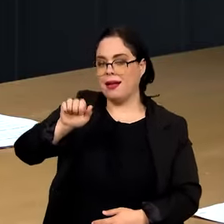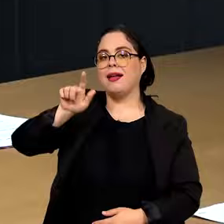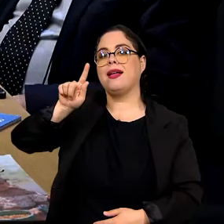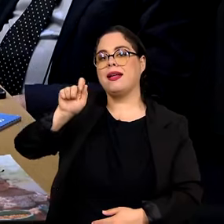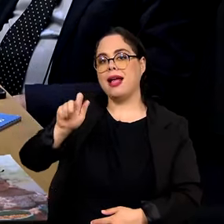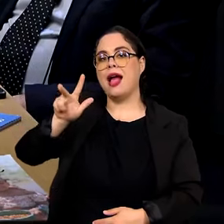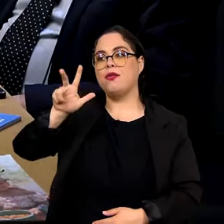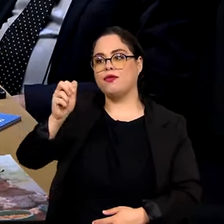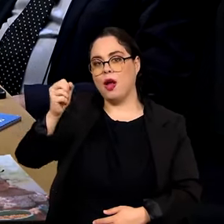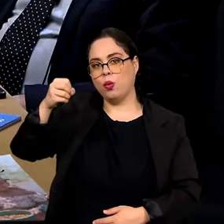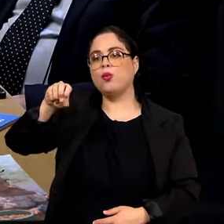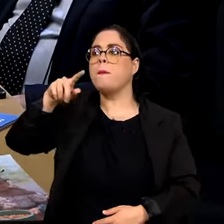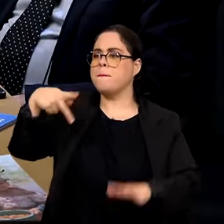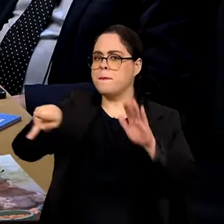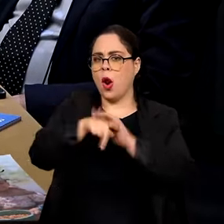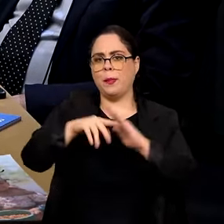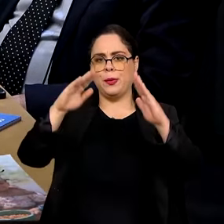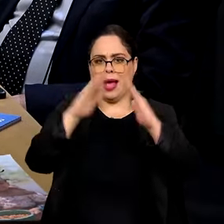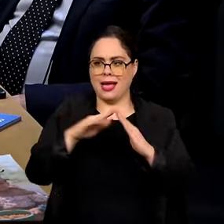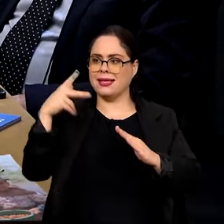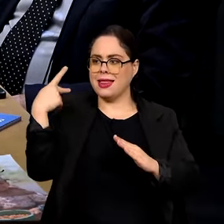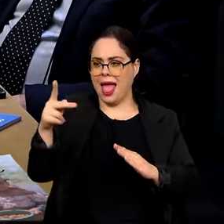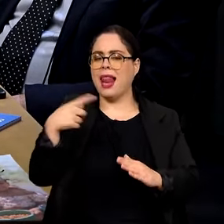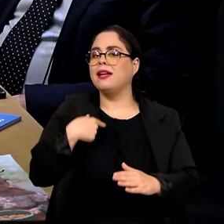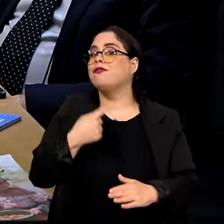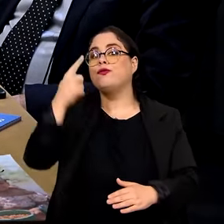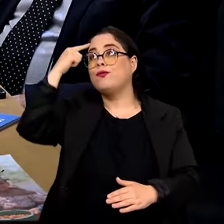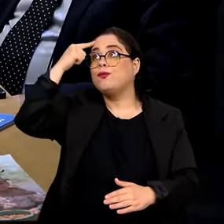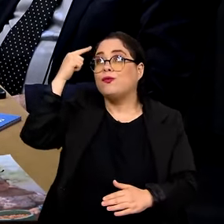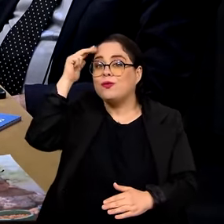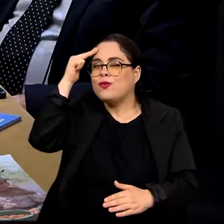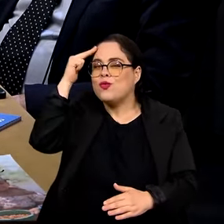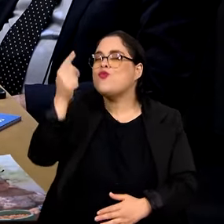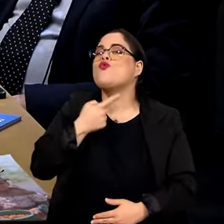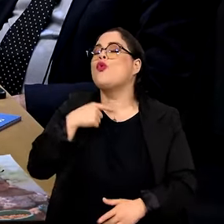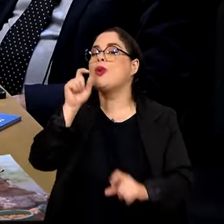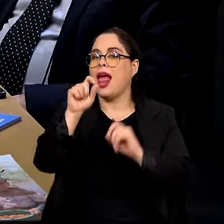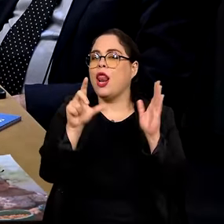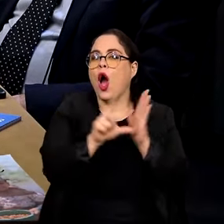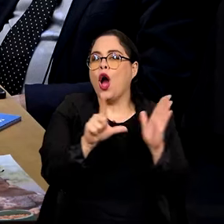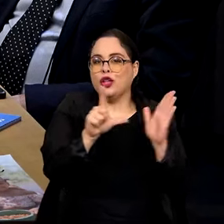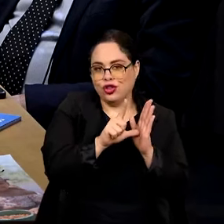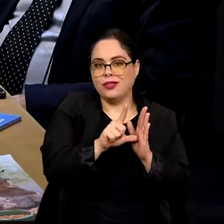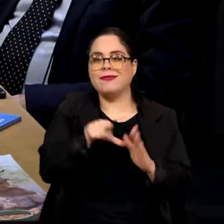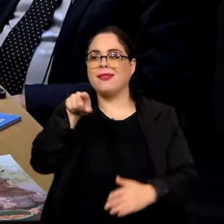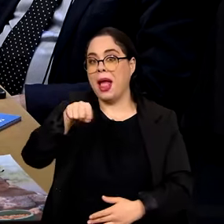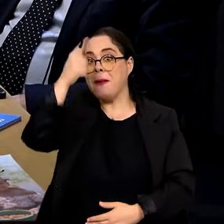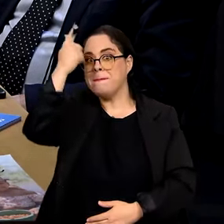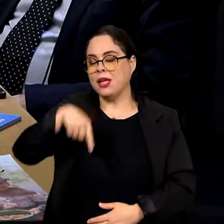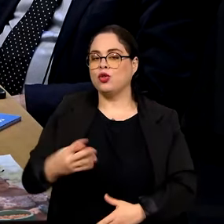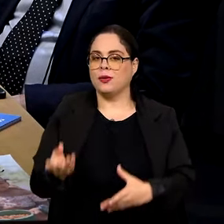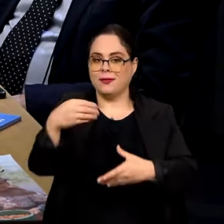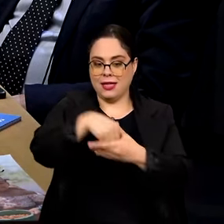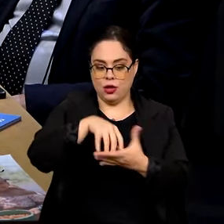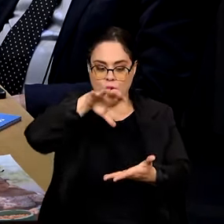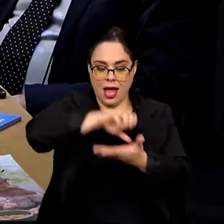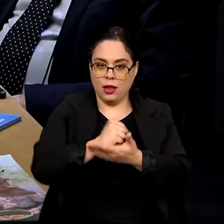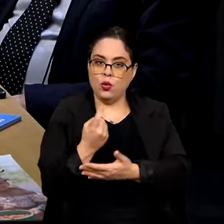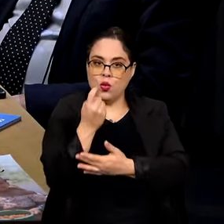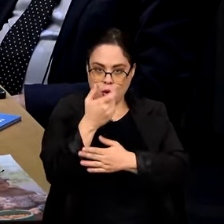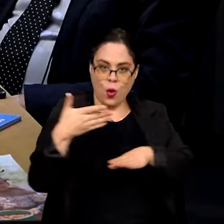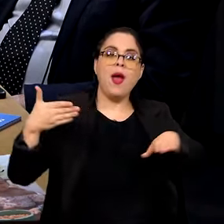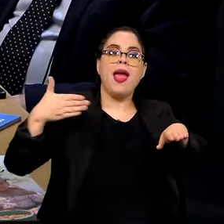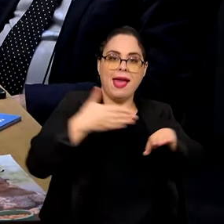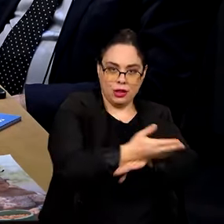a Francisca Galvão ela já empreende na própria casa e tem o sonho de ter uma lojinha a Francisca foi uma das pessoas do